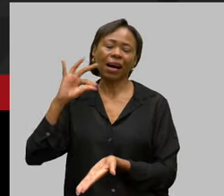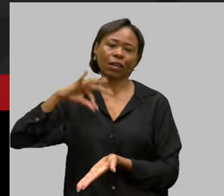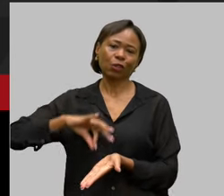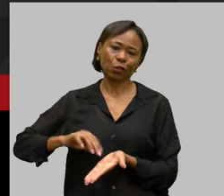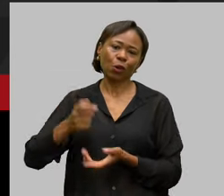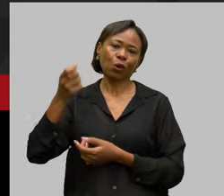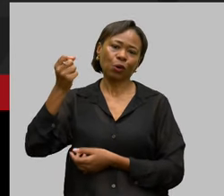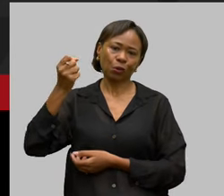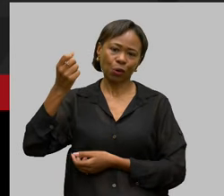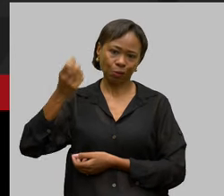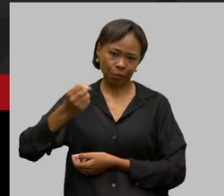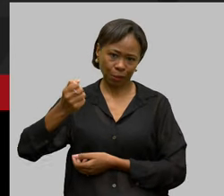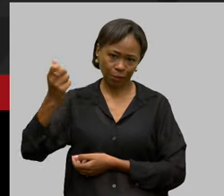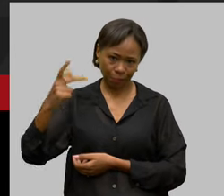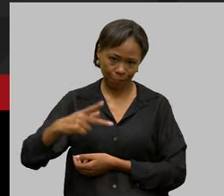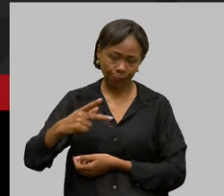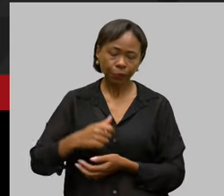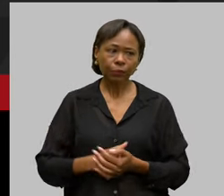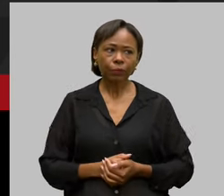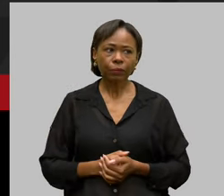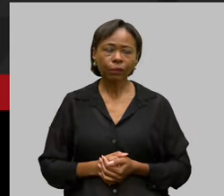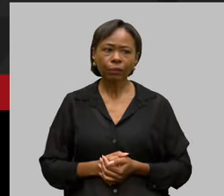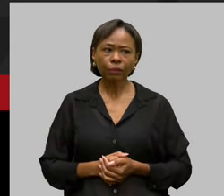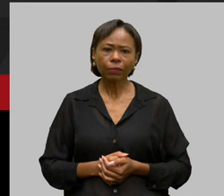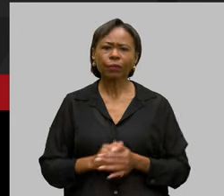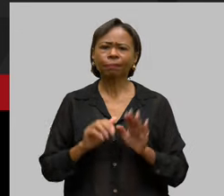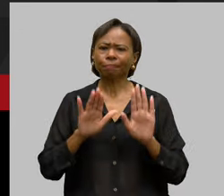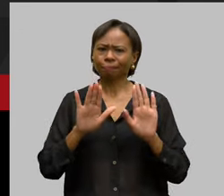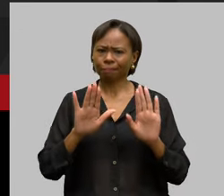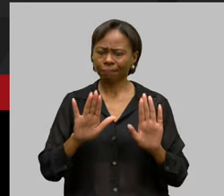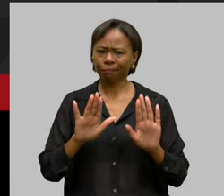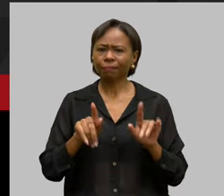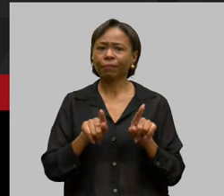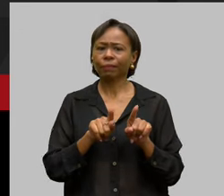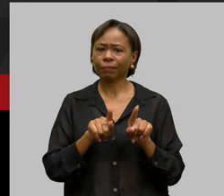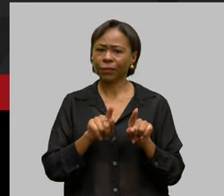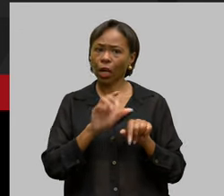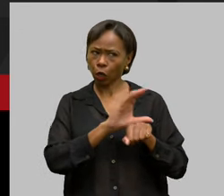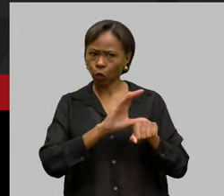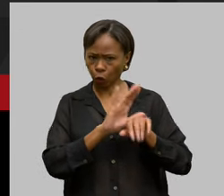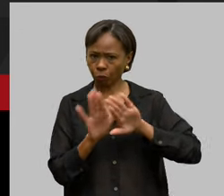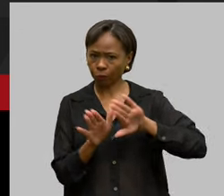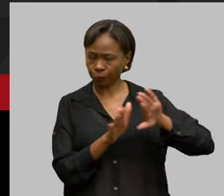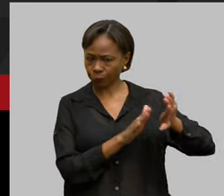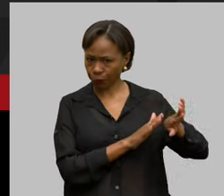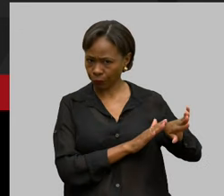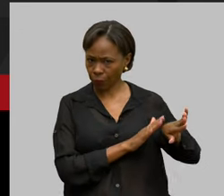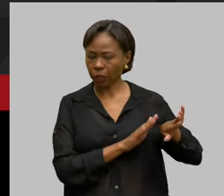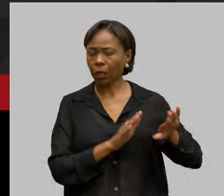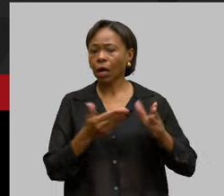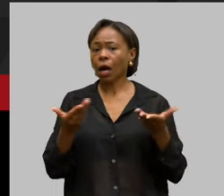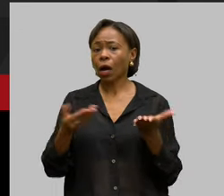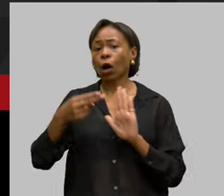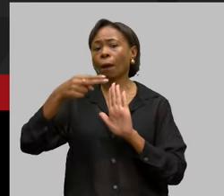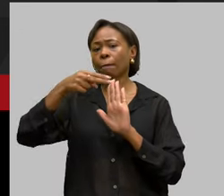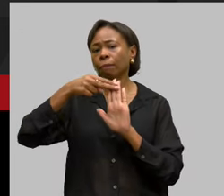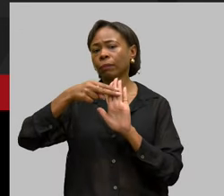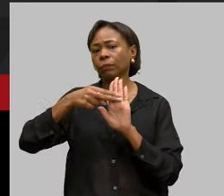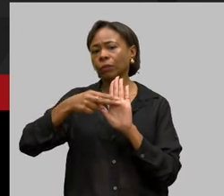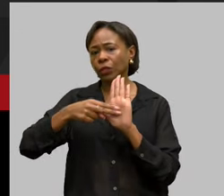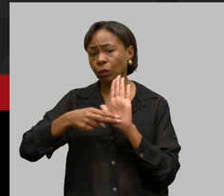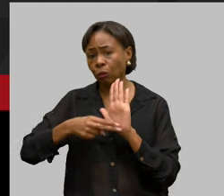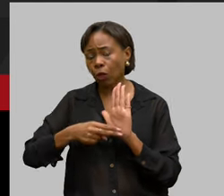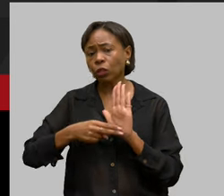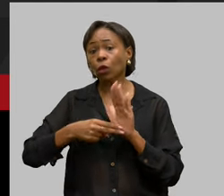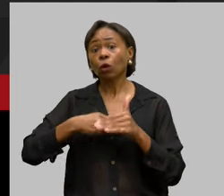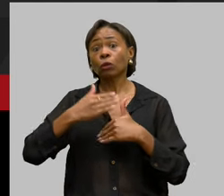sentido mas ainda tivemos tir saindo um pouco da Constituição Indo pros aspectos mais normativos uma grande evolução